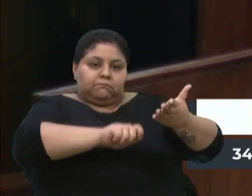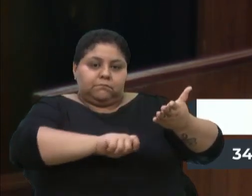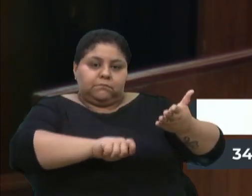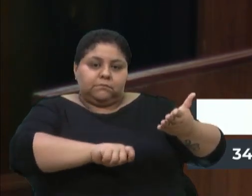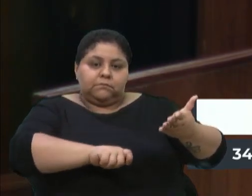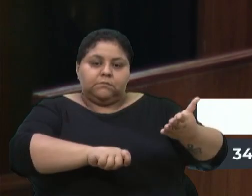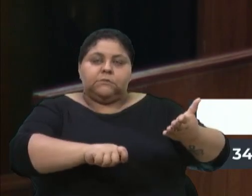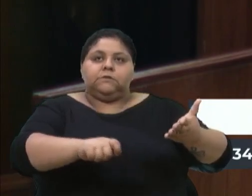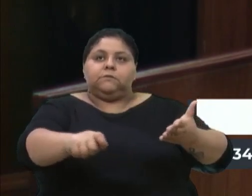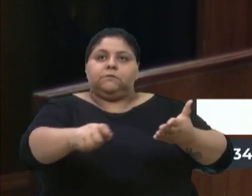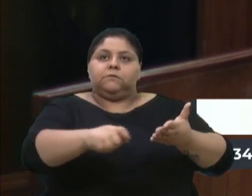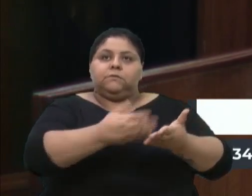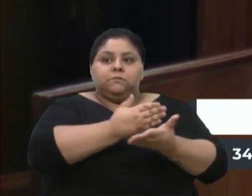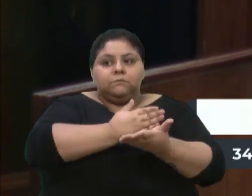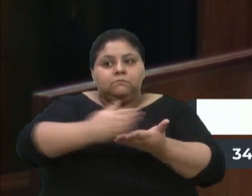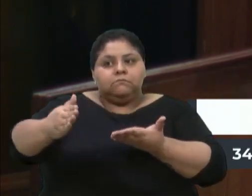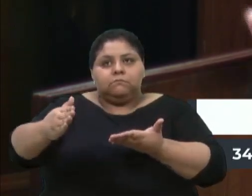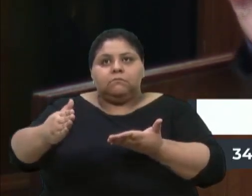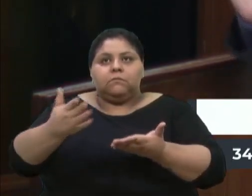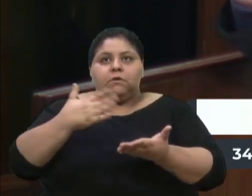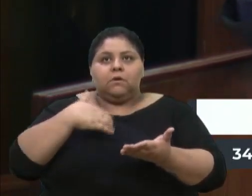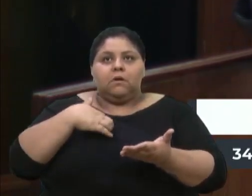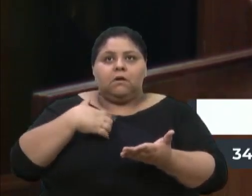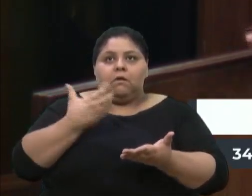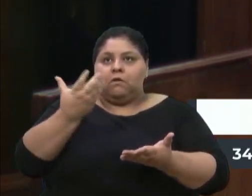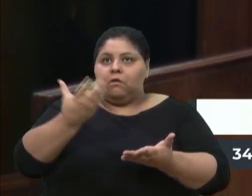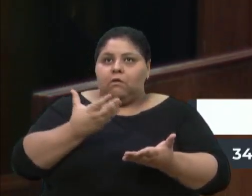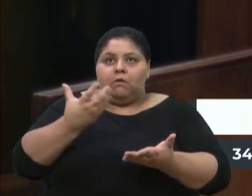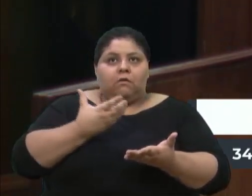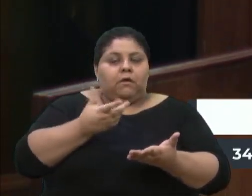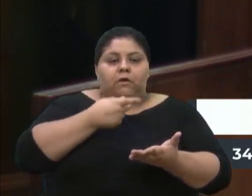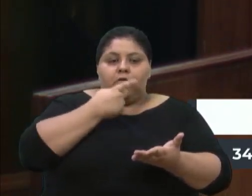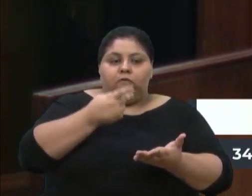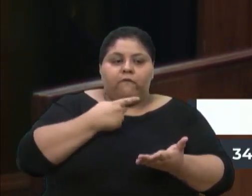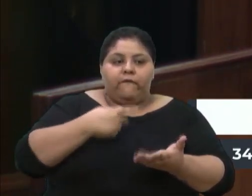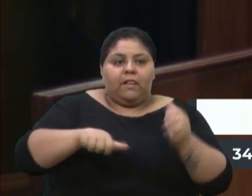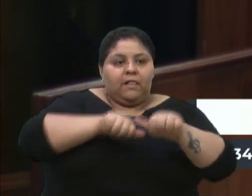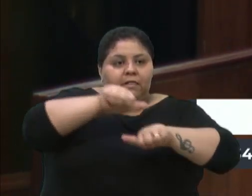dias. E eu nem quero falar da troca de lâmpadas.